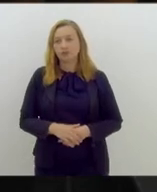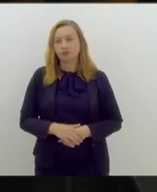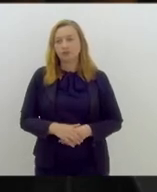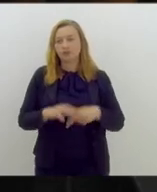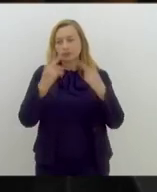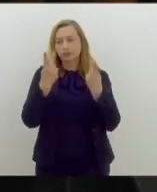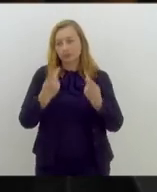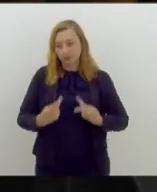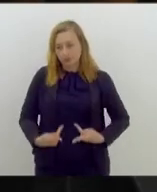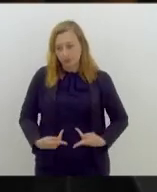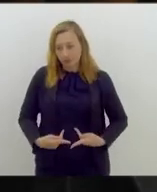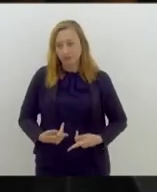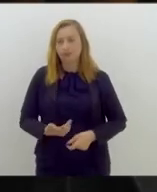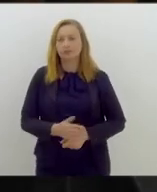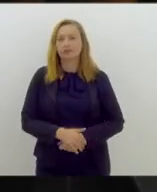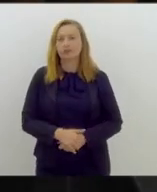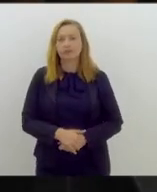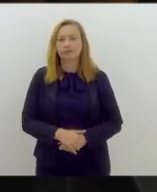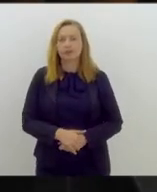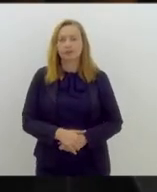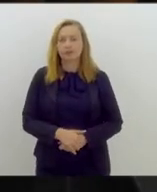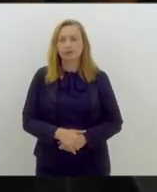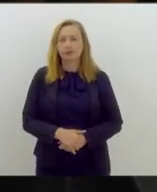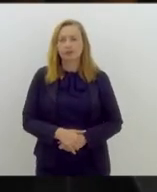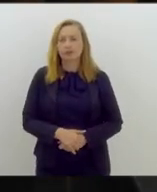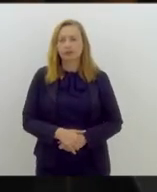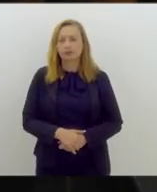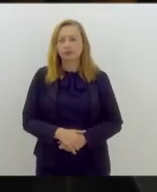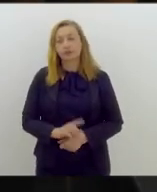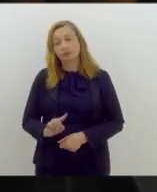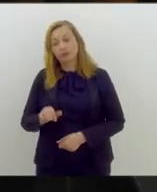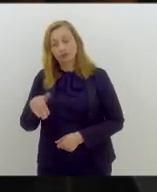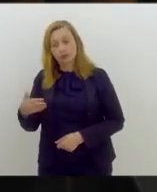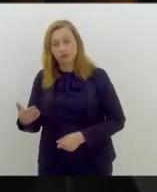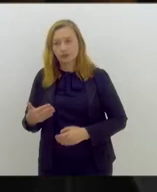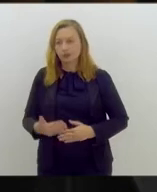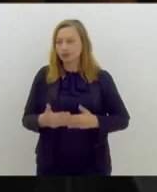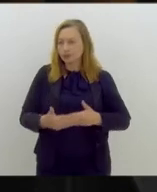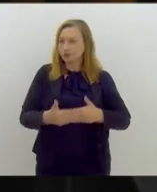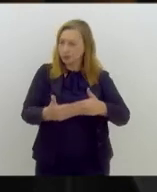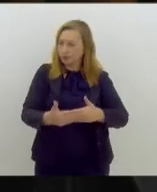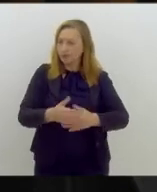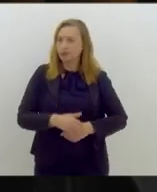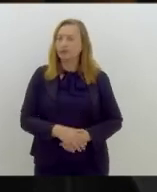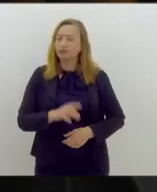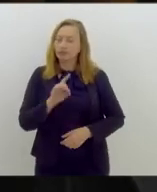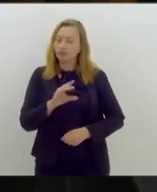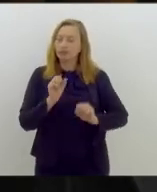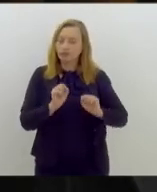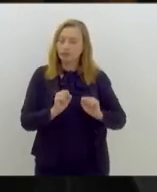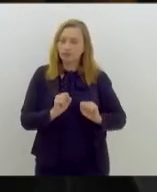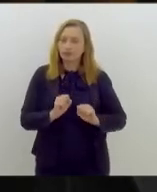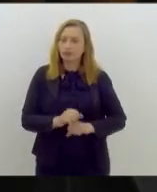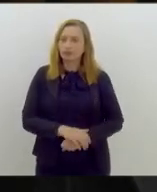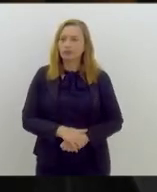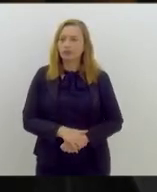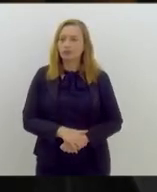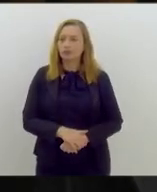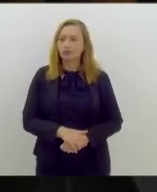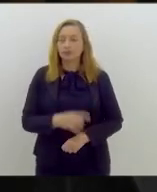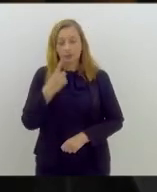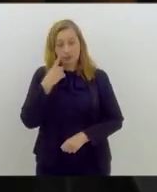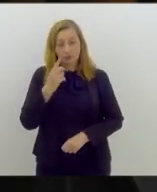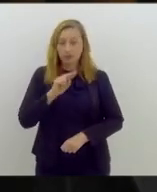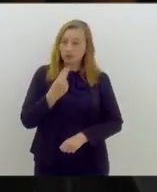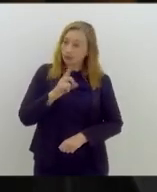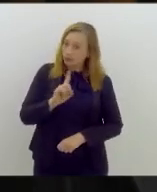seres humanos quanto a outros avanços a gente só vai poder defini-los